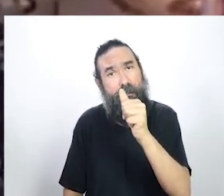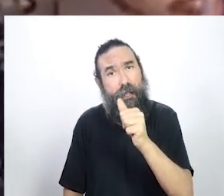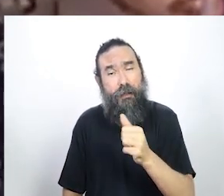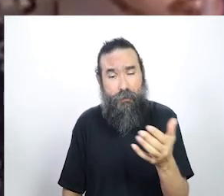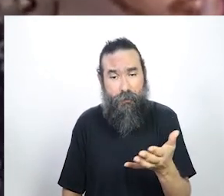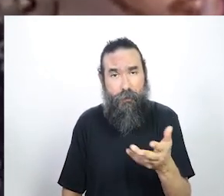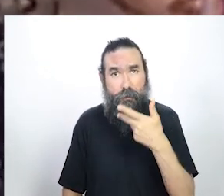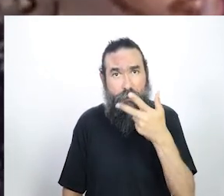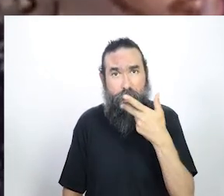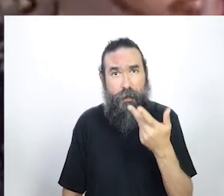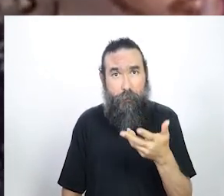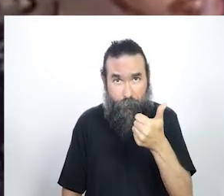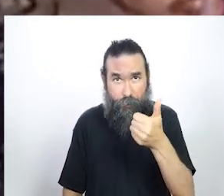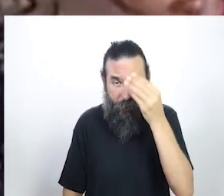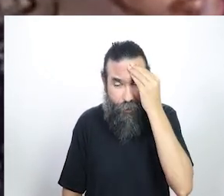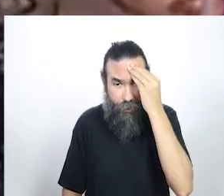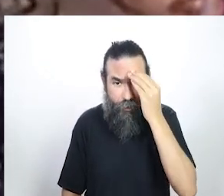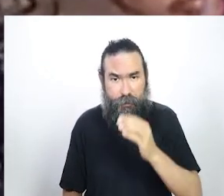fala.